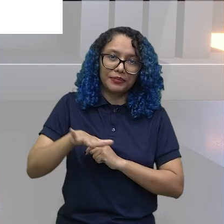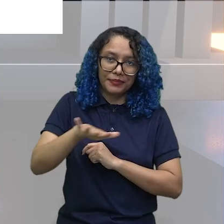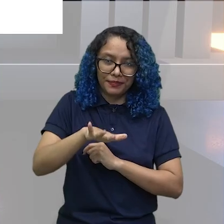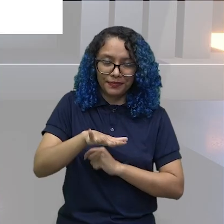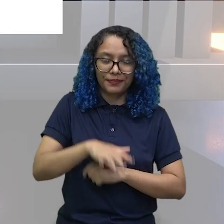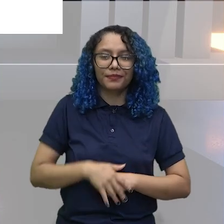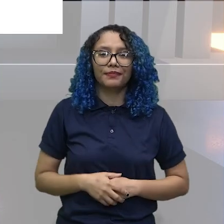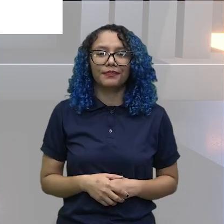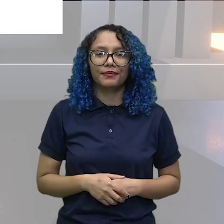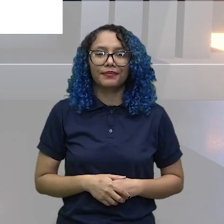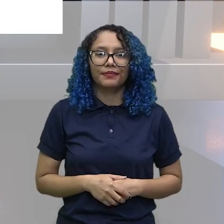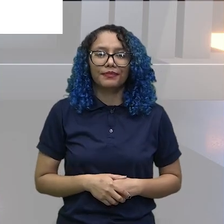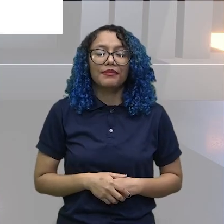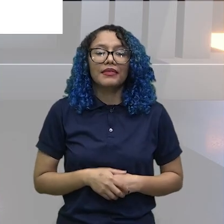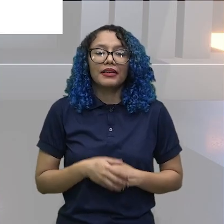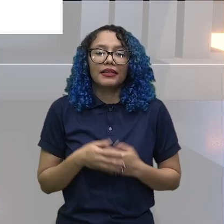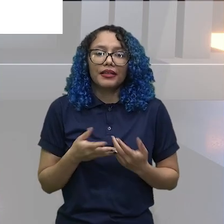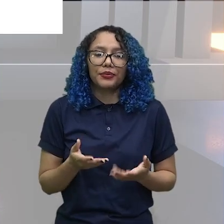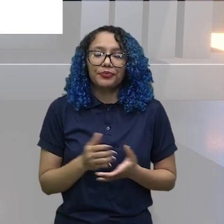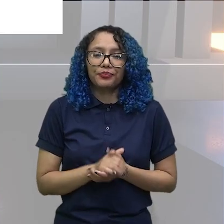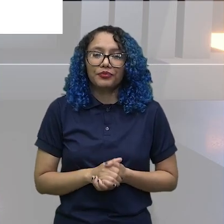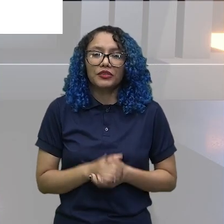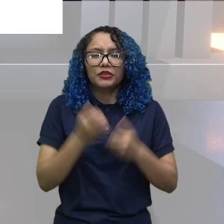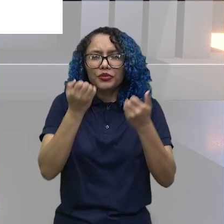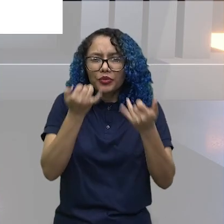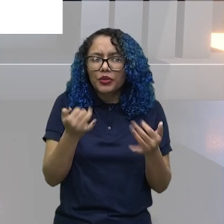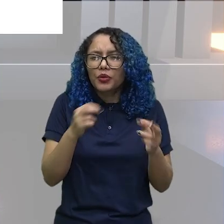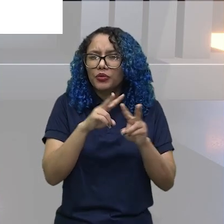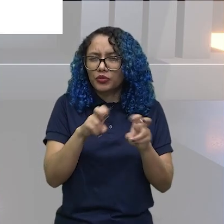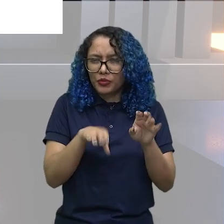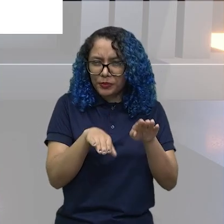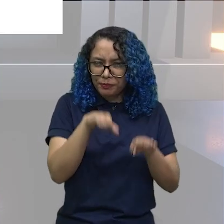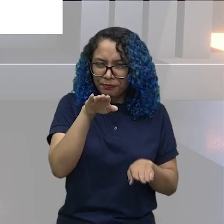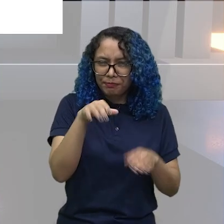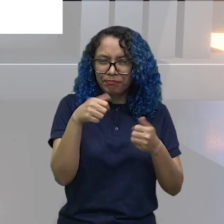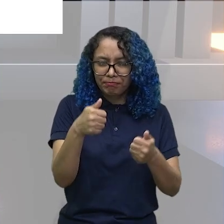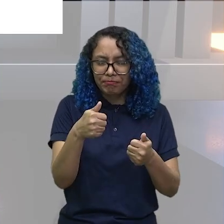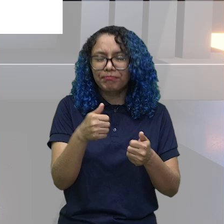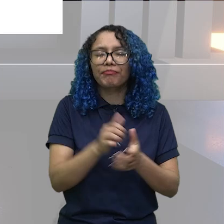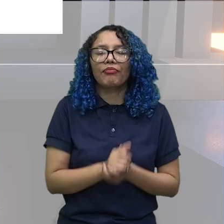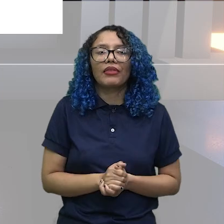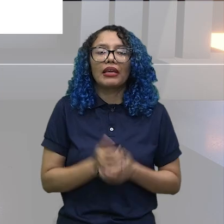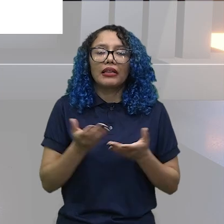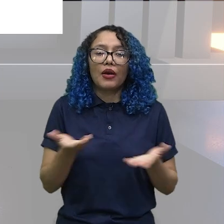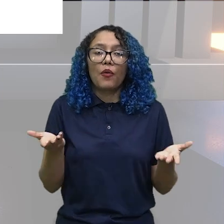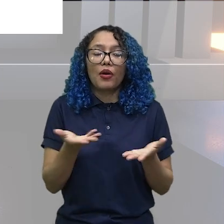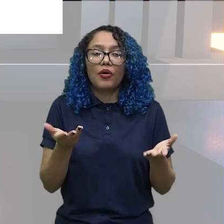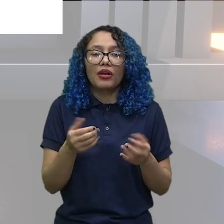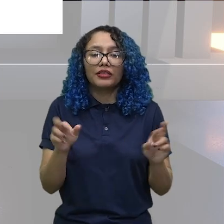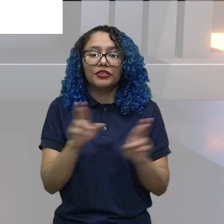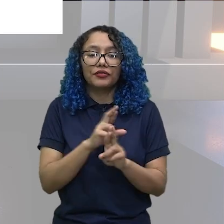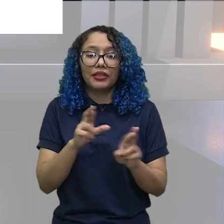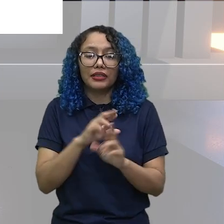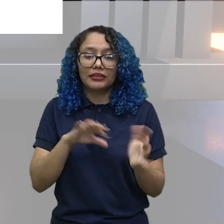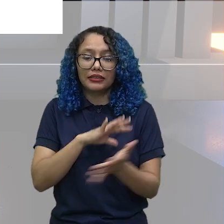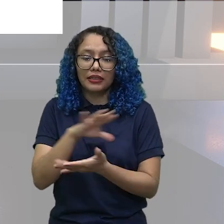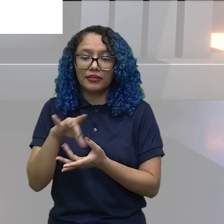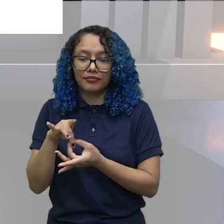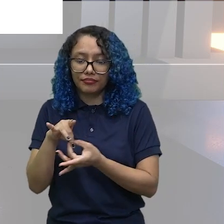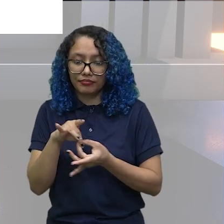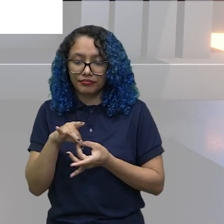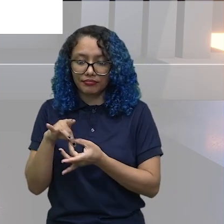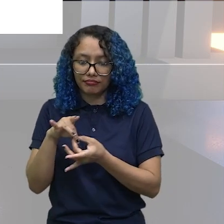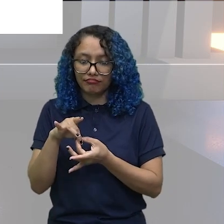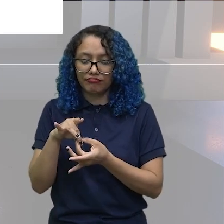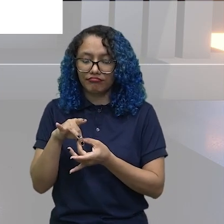também. Bem, falamos um pouco sobre as desigualdades e agora eu quero relacionar como a globalização